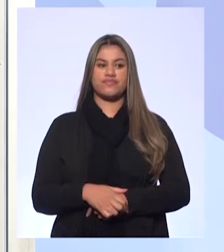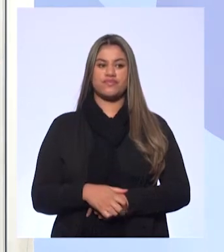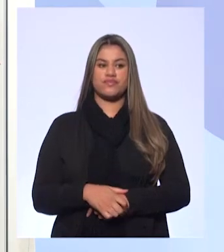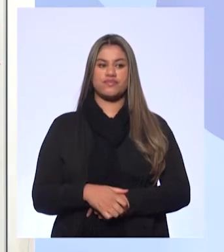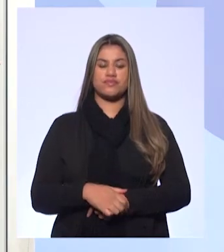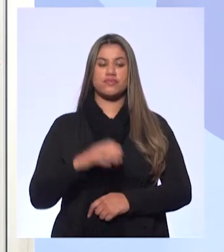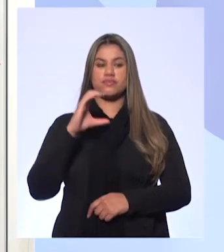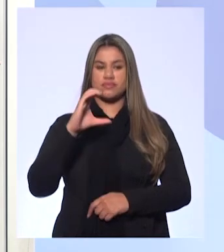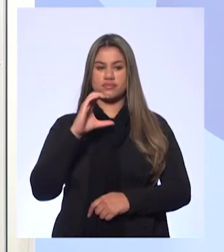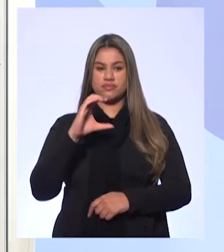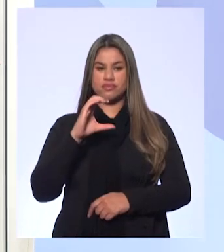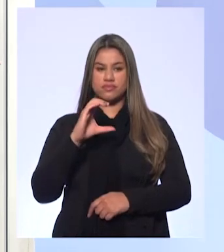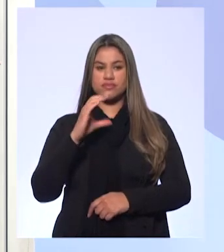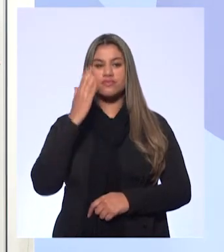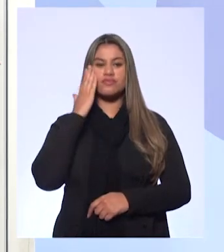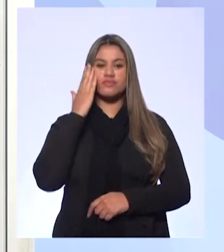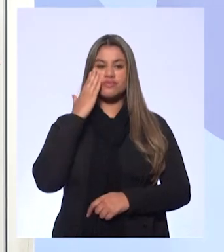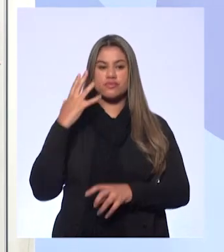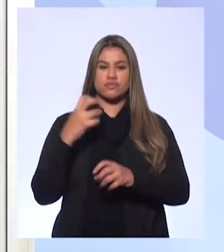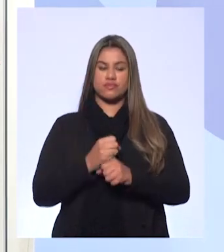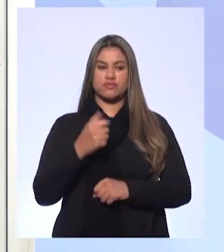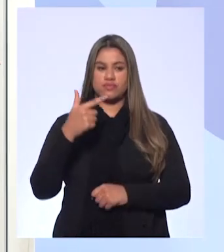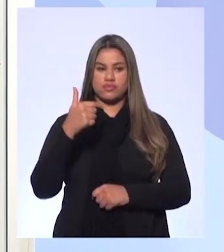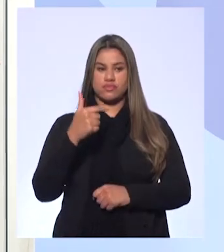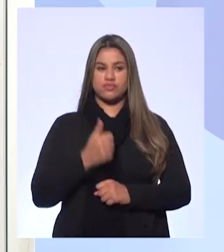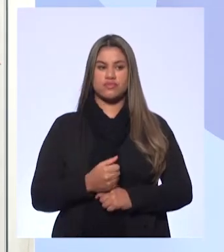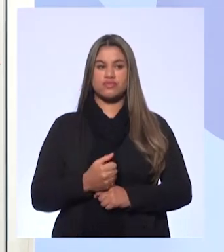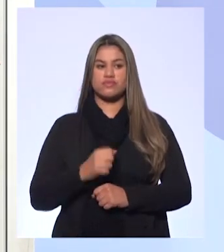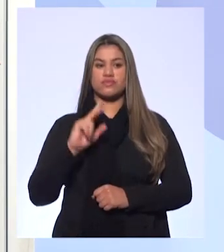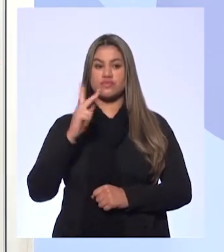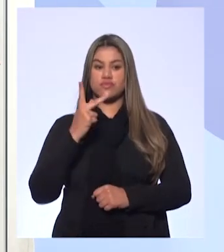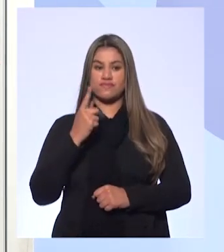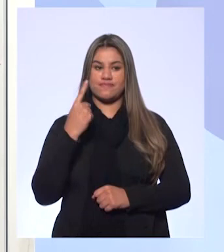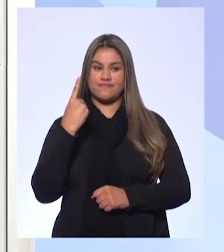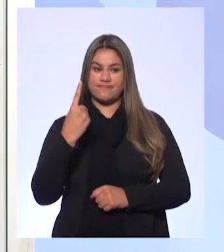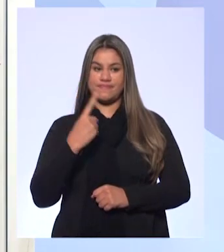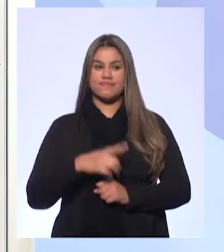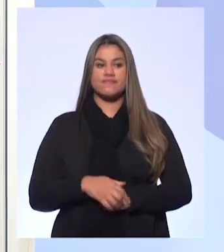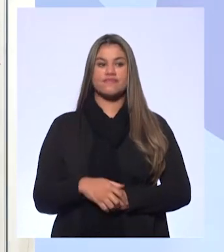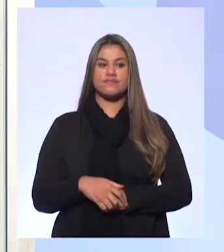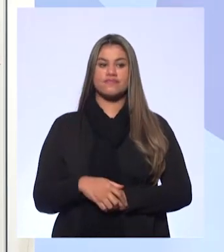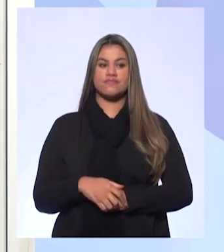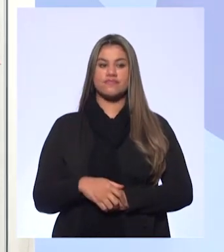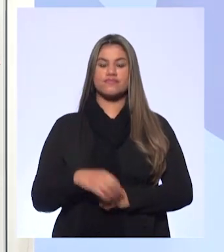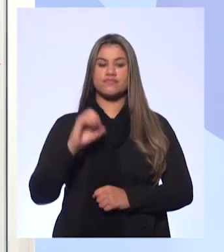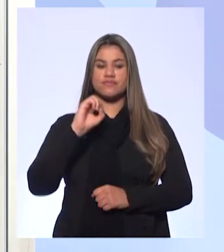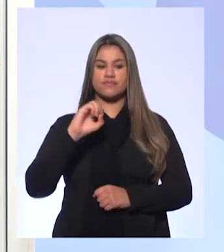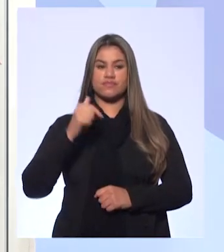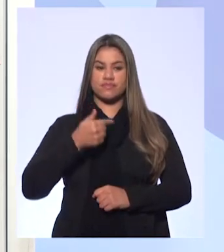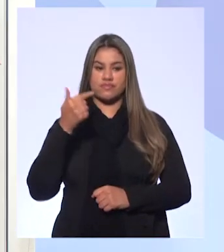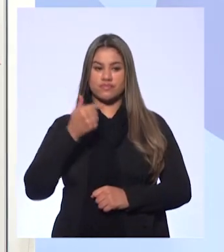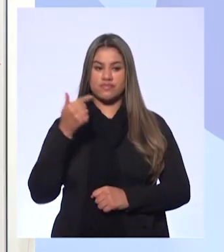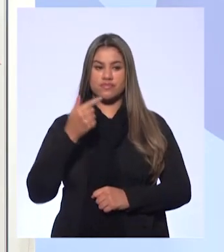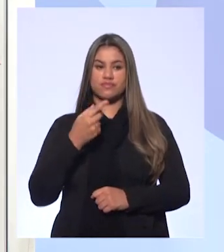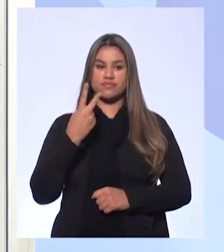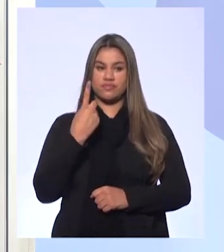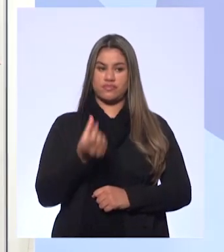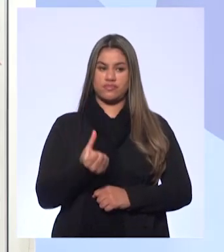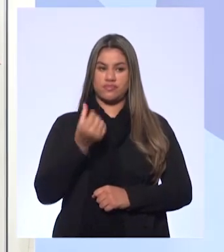12. O hidrogênio é 1. E o oxigênio é 16.